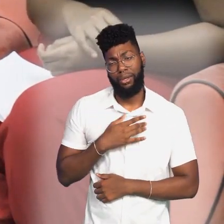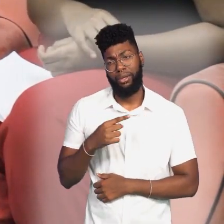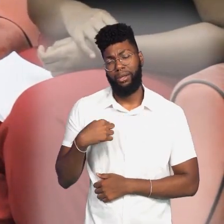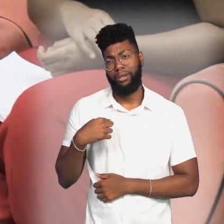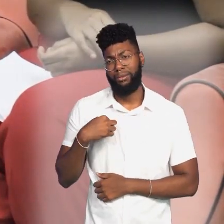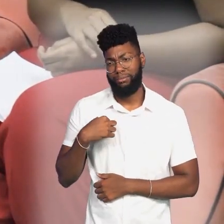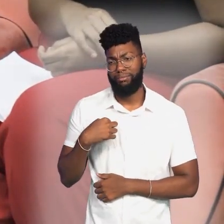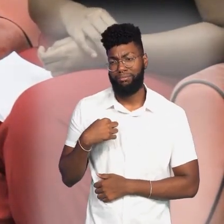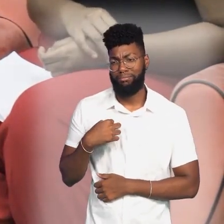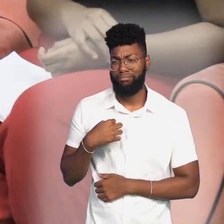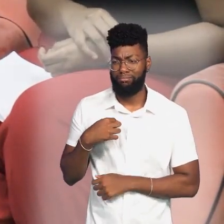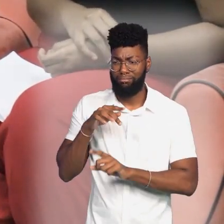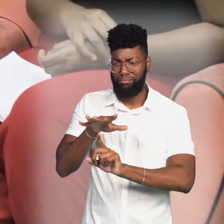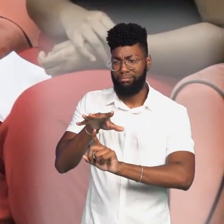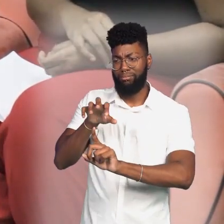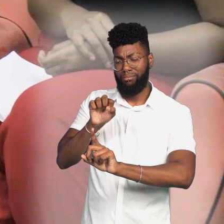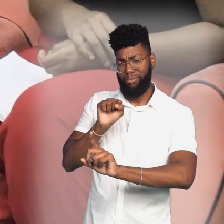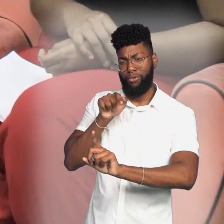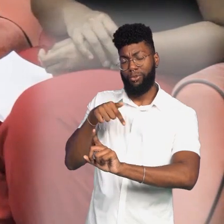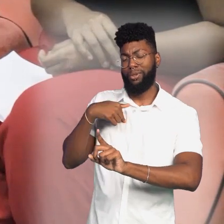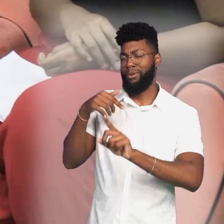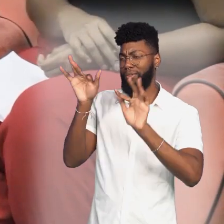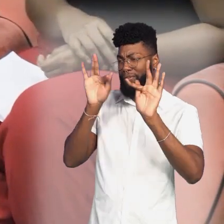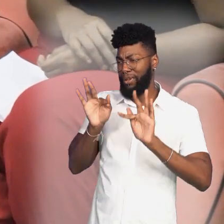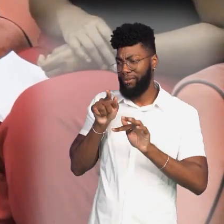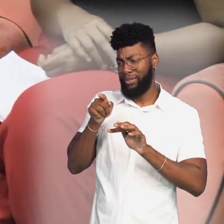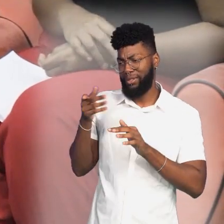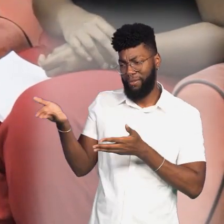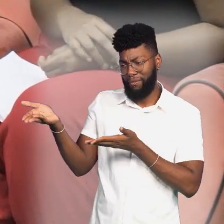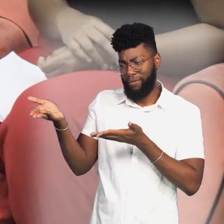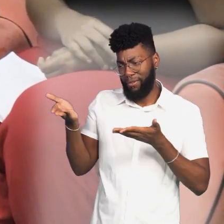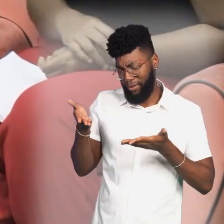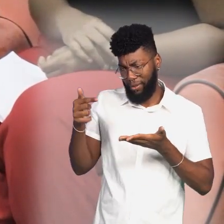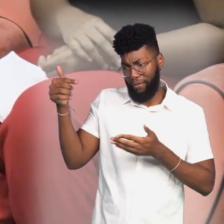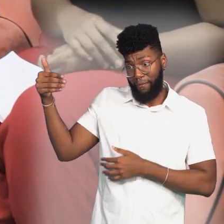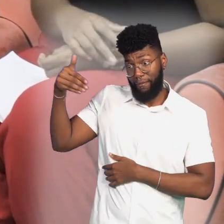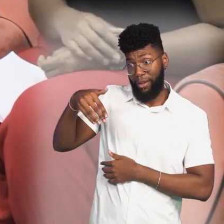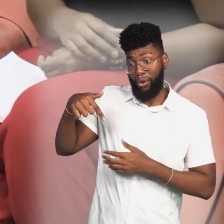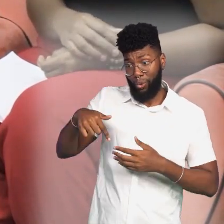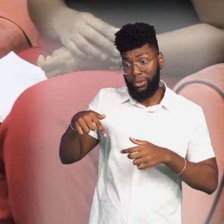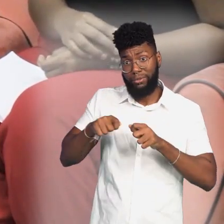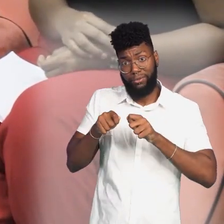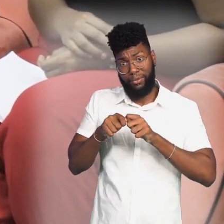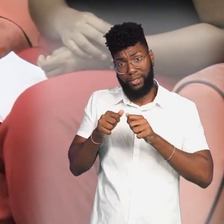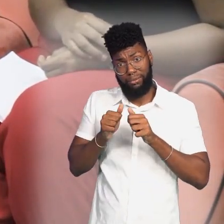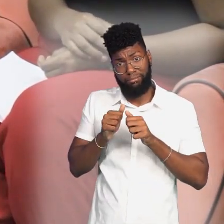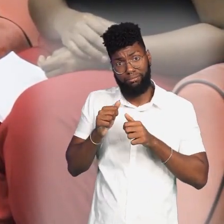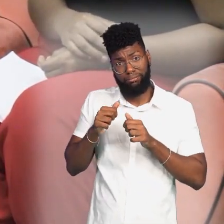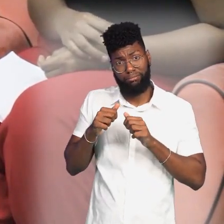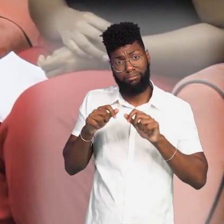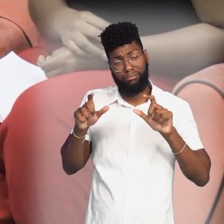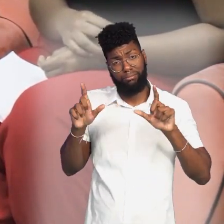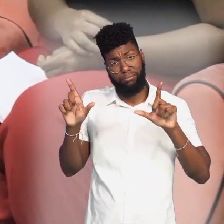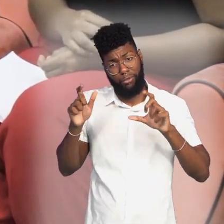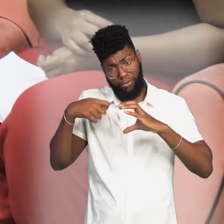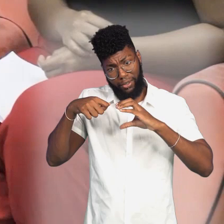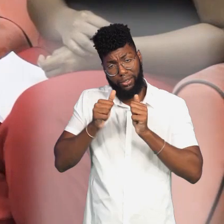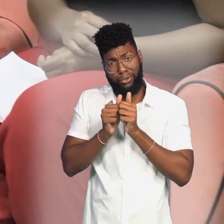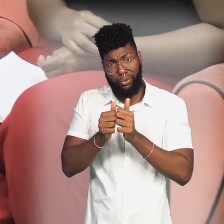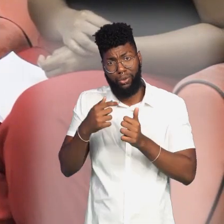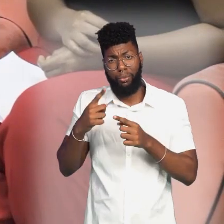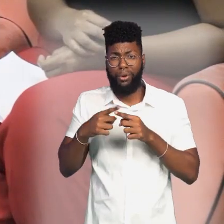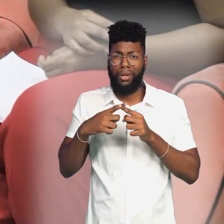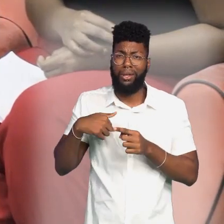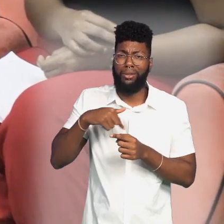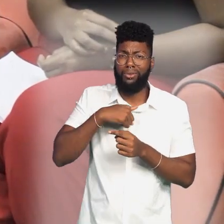admiro demais, assim, fico feliz de ter vindo aqui comigo hoje para fazer esse programa com a gente, porque, cara, a gente está começando um projeto que a